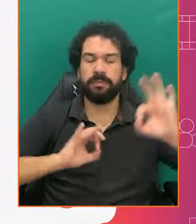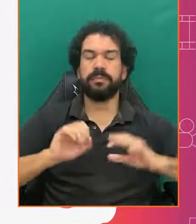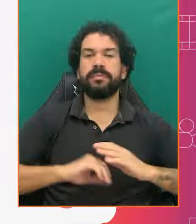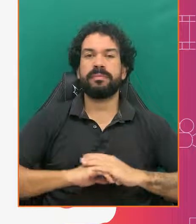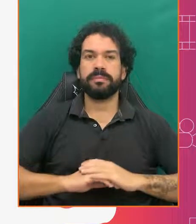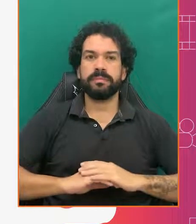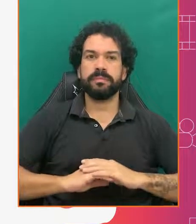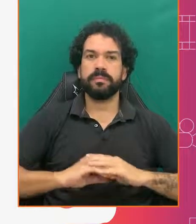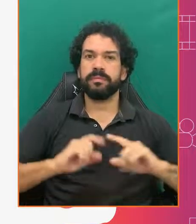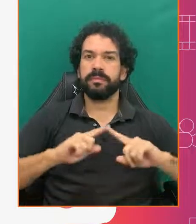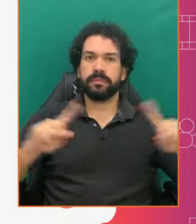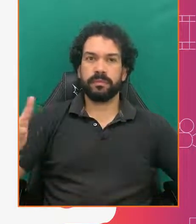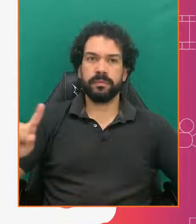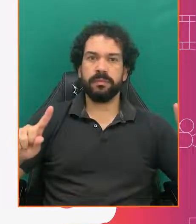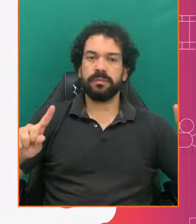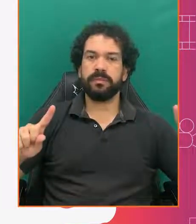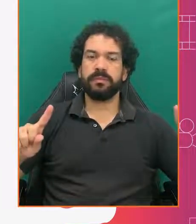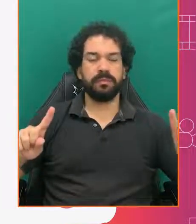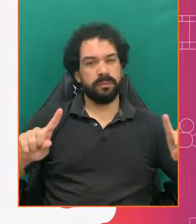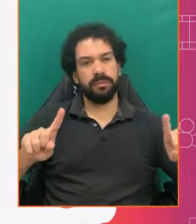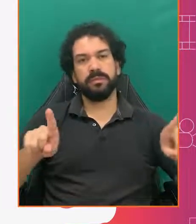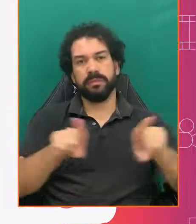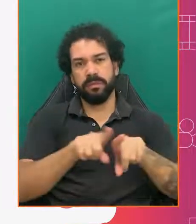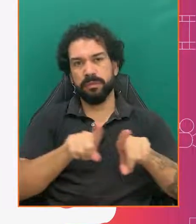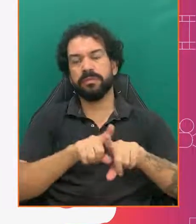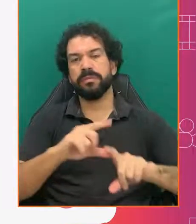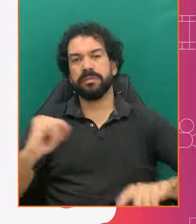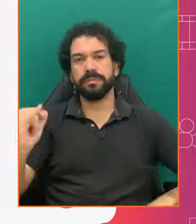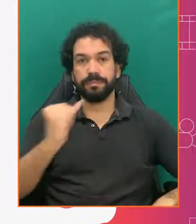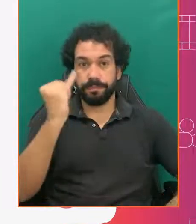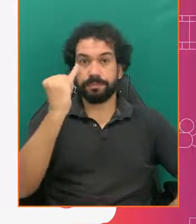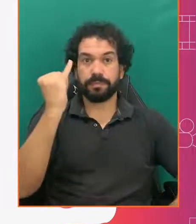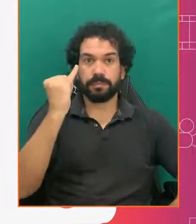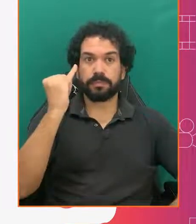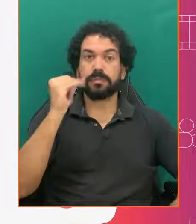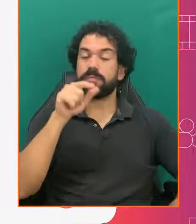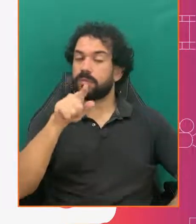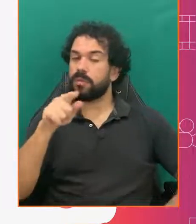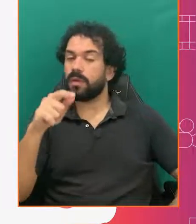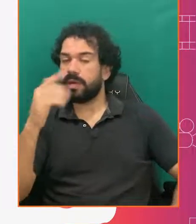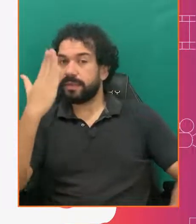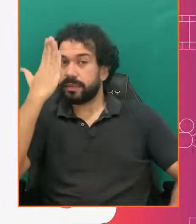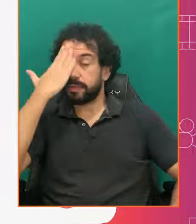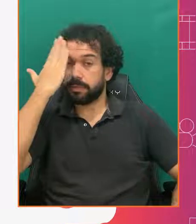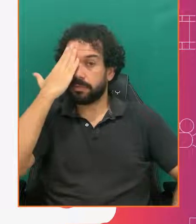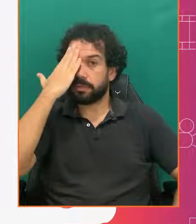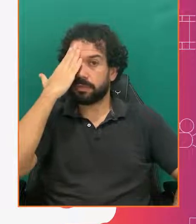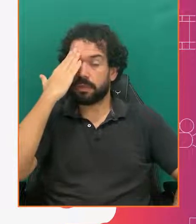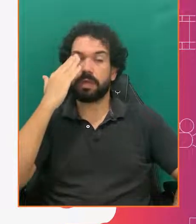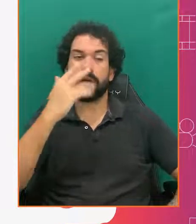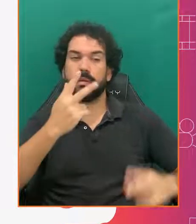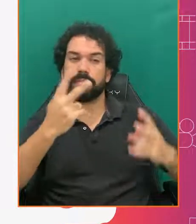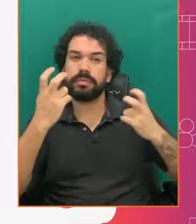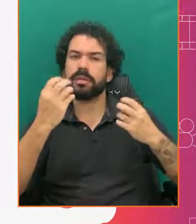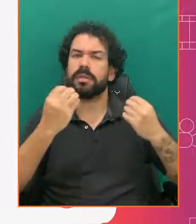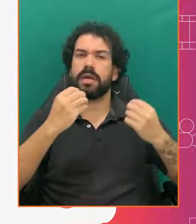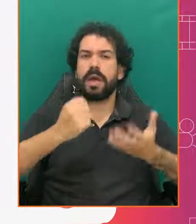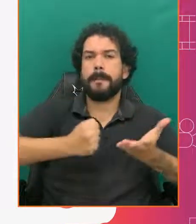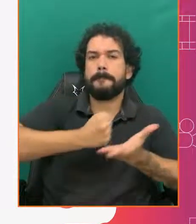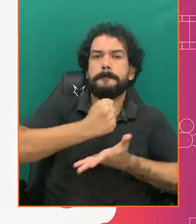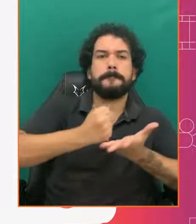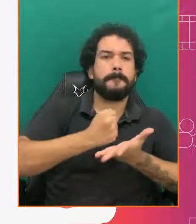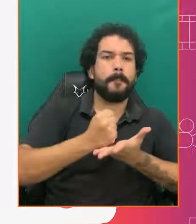sua composição. Mas independentemente disso, você precisa sempre saber